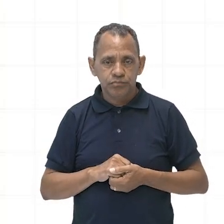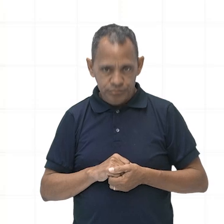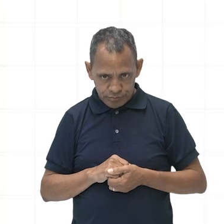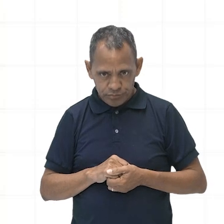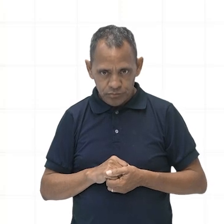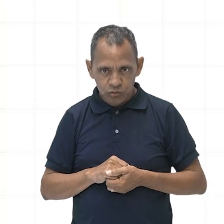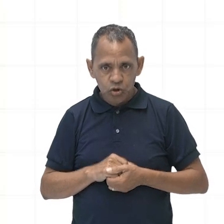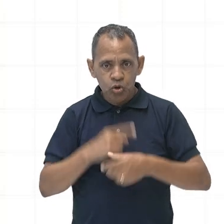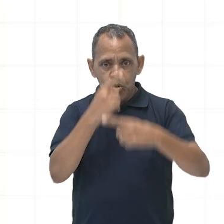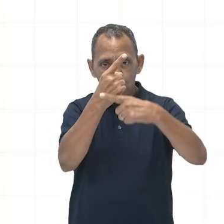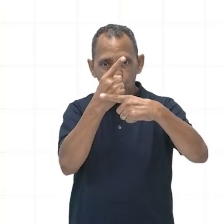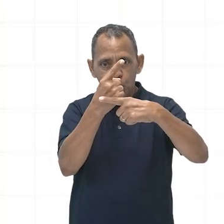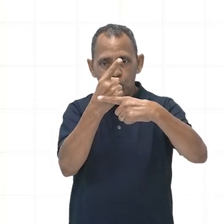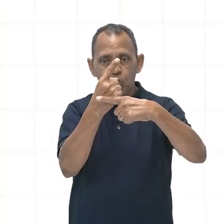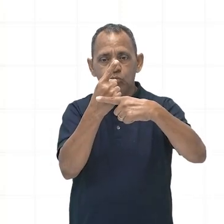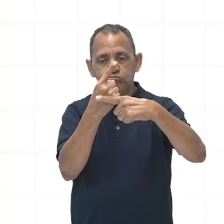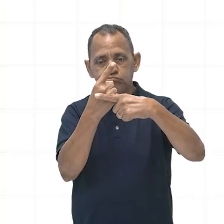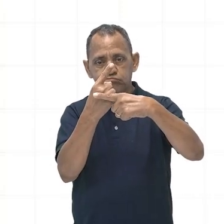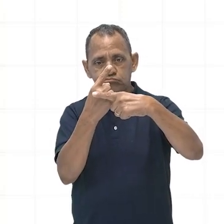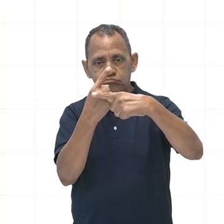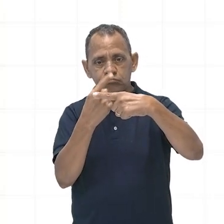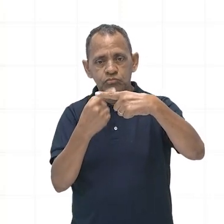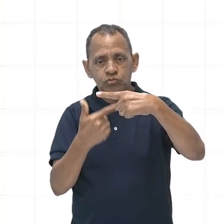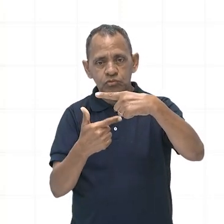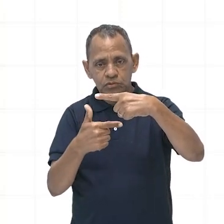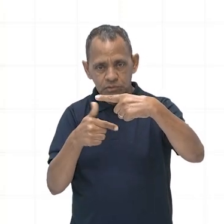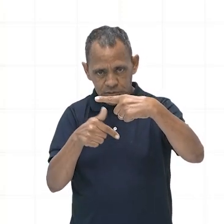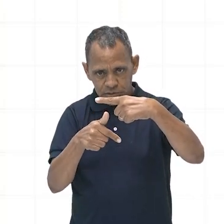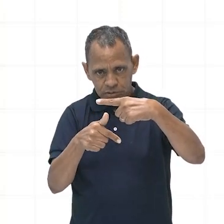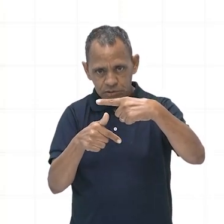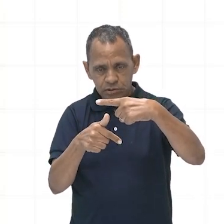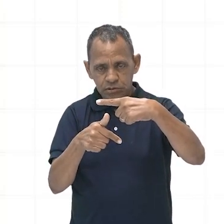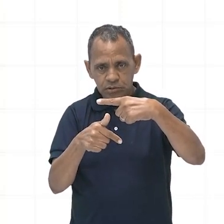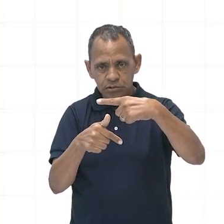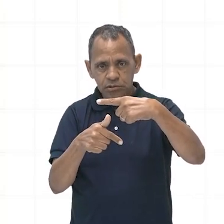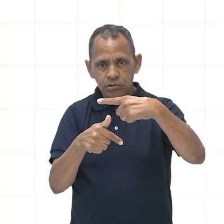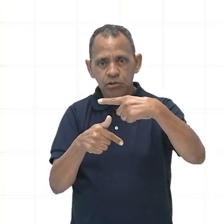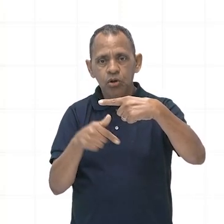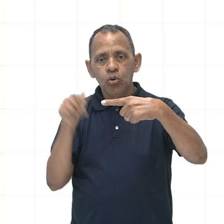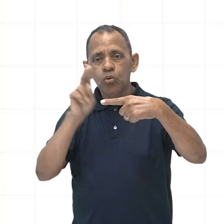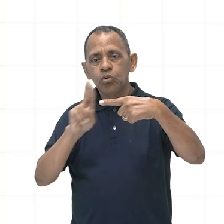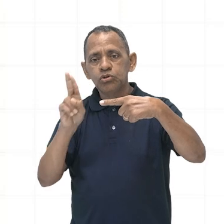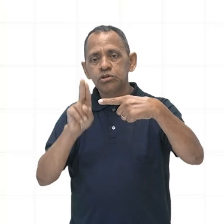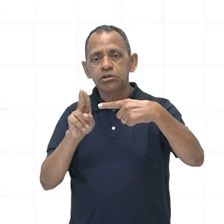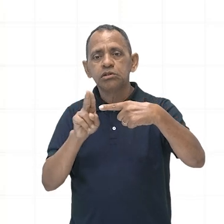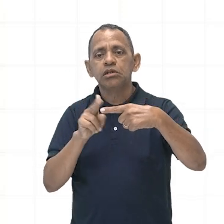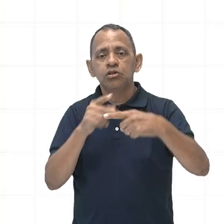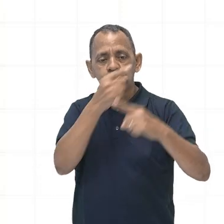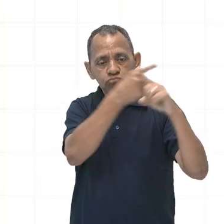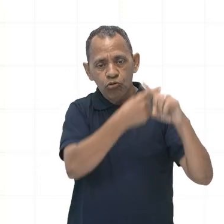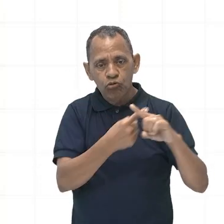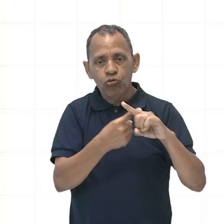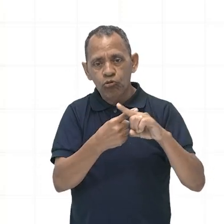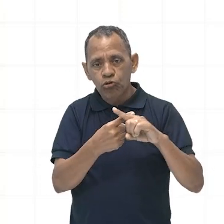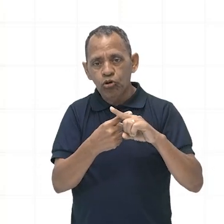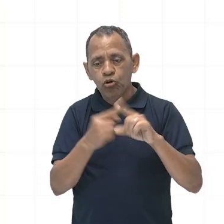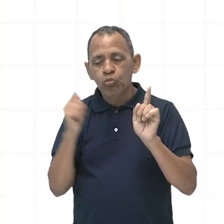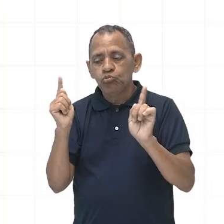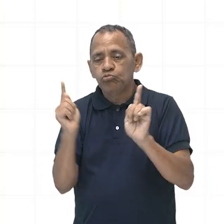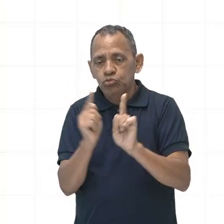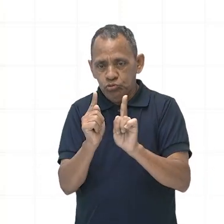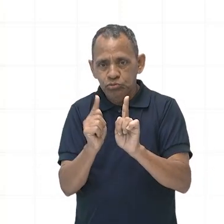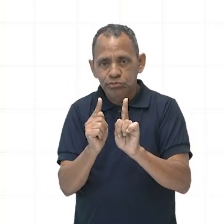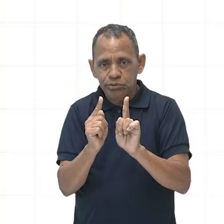1/27avos, raiz cúbica de 1/27avos. Então, utilizando a propriedade, né, a gente vai encurtar